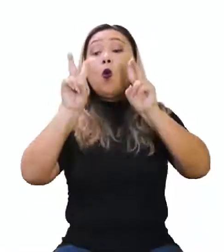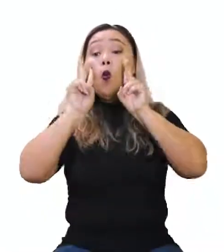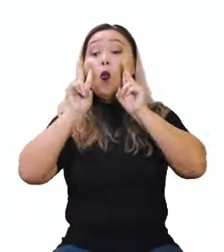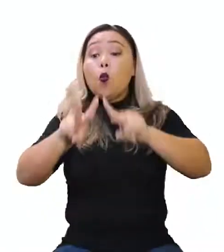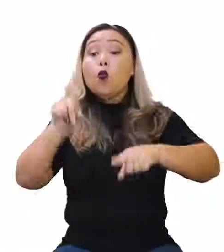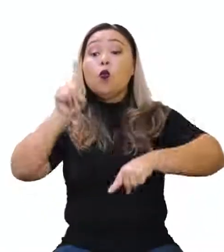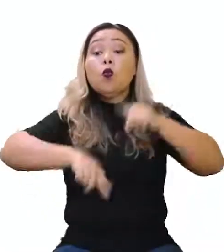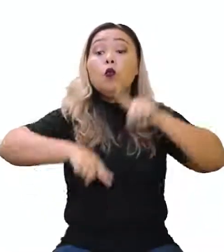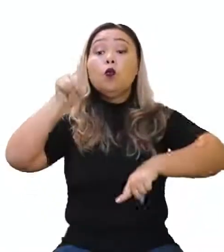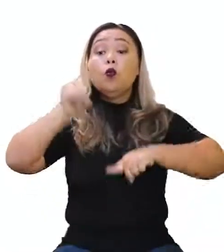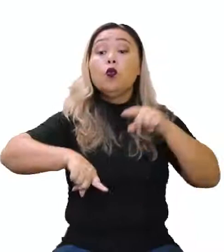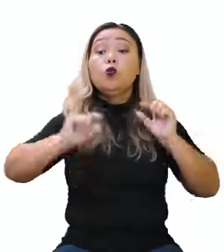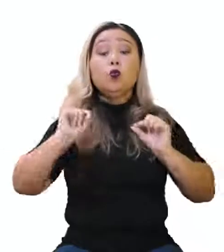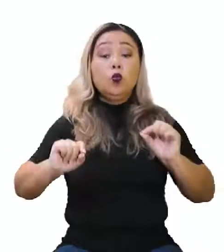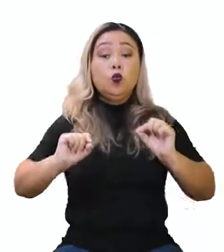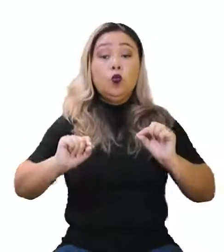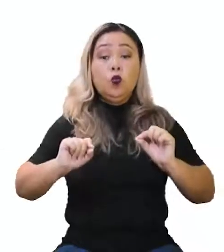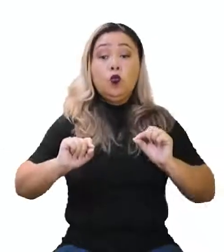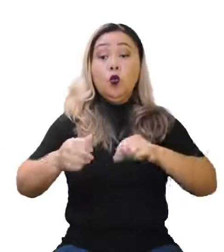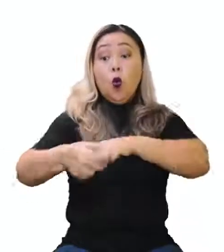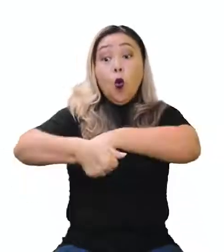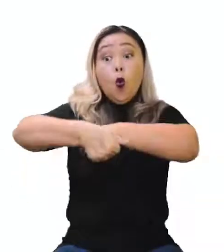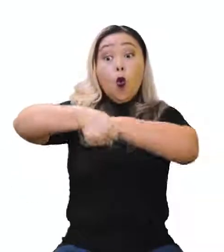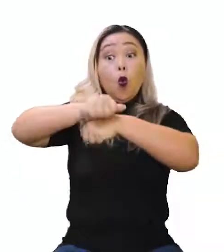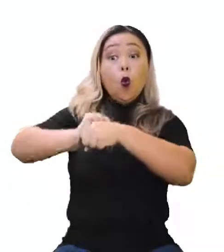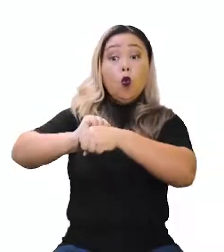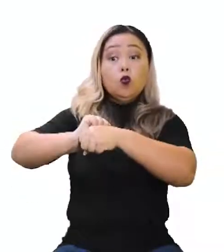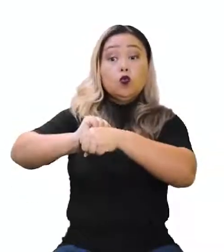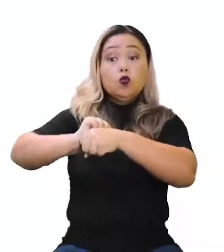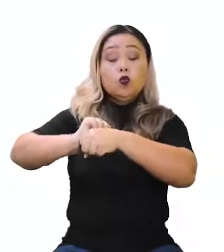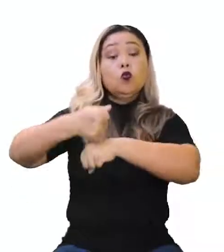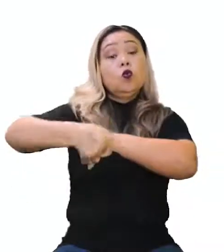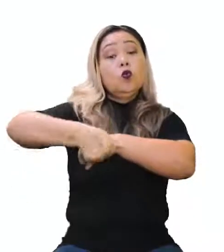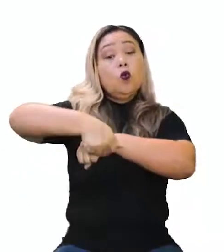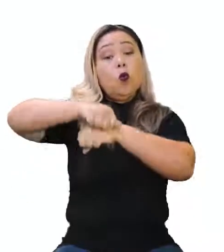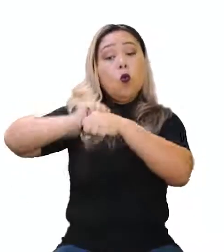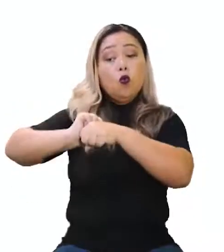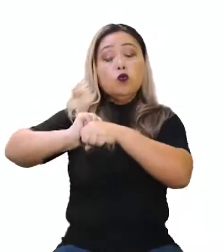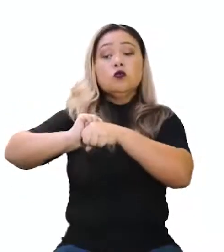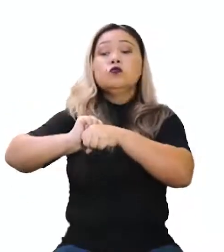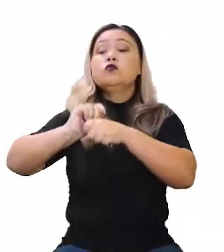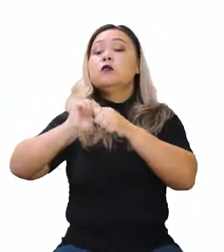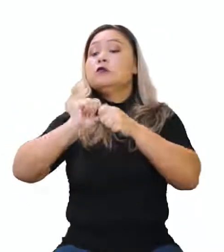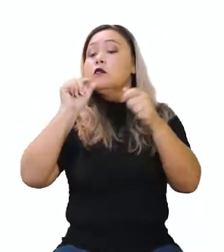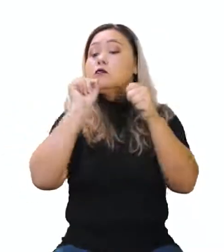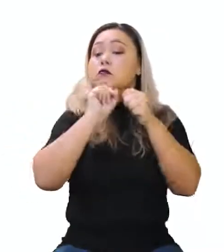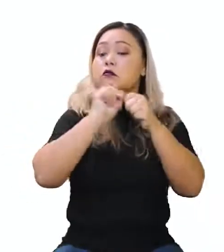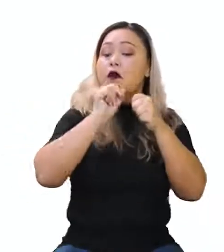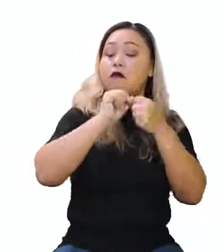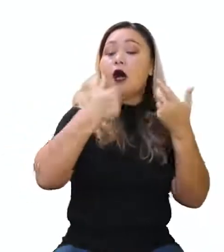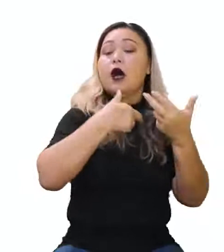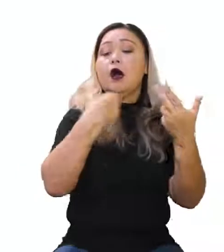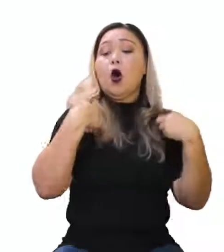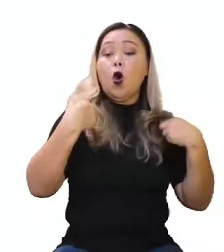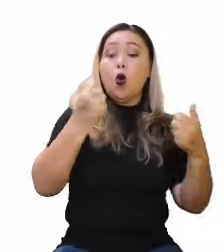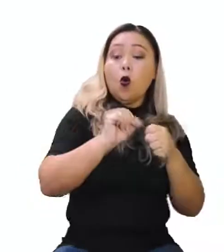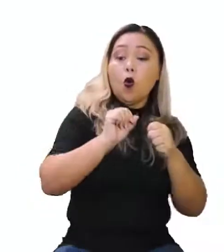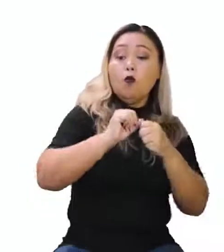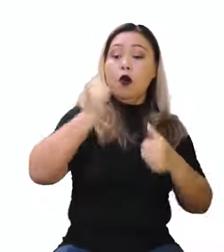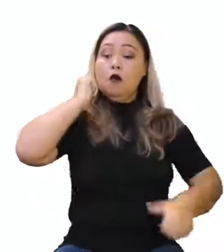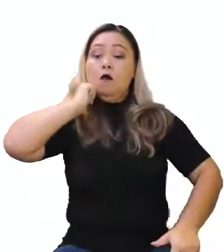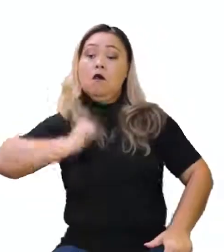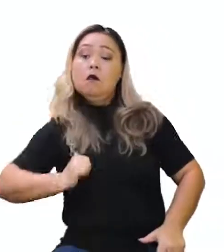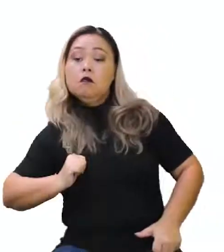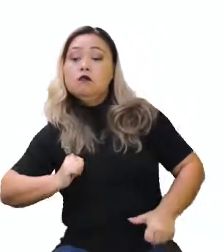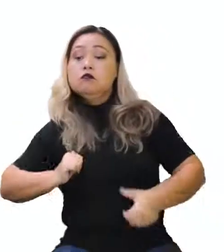quê como produto, prof? O couro, tá? Que é na sua confecção para roupas, bolsas, carteiras